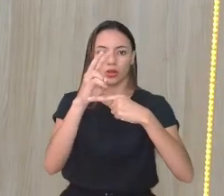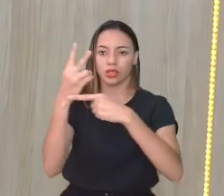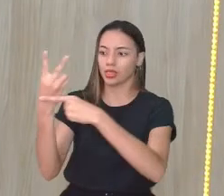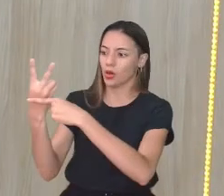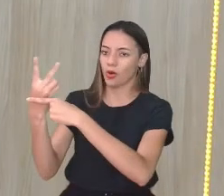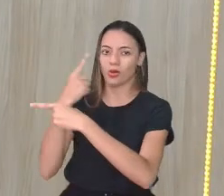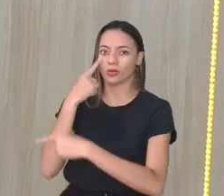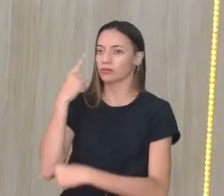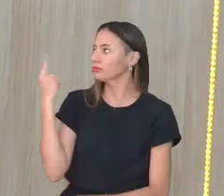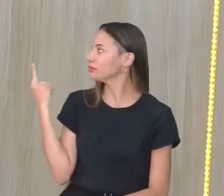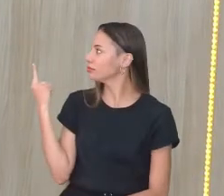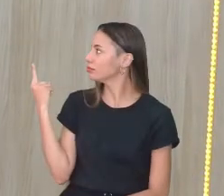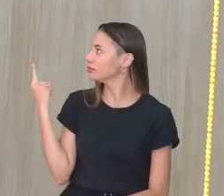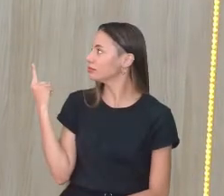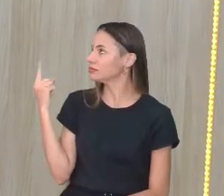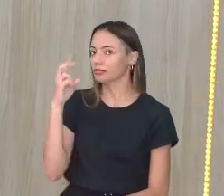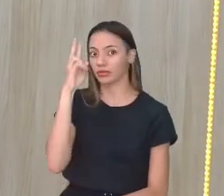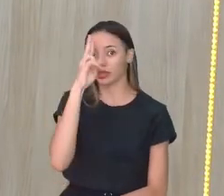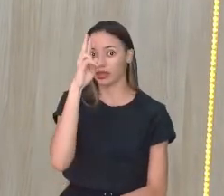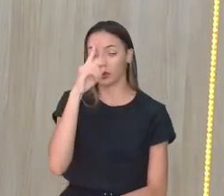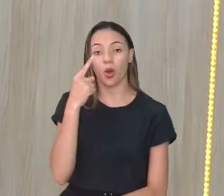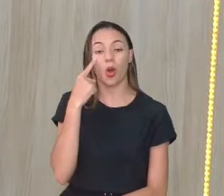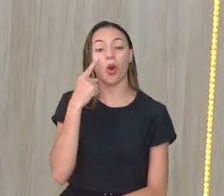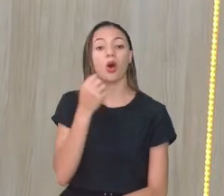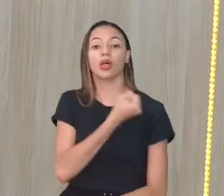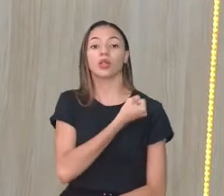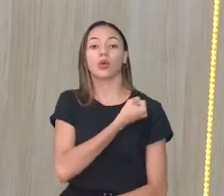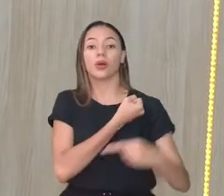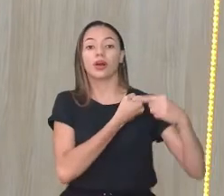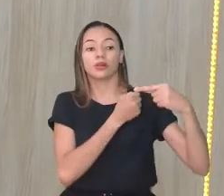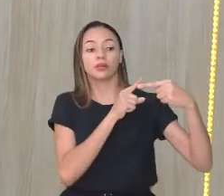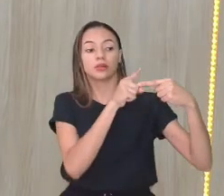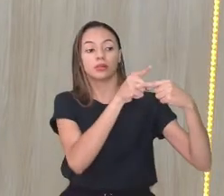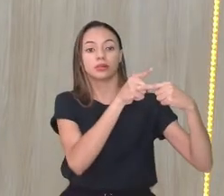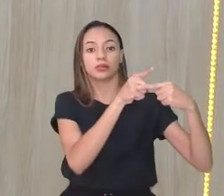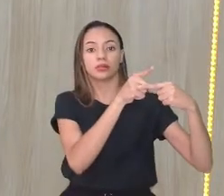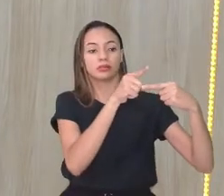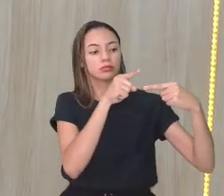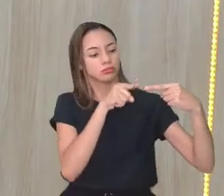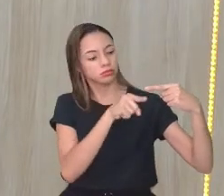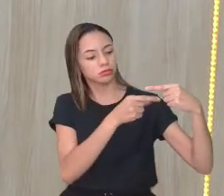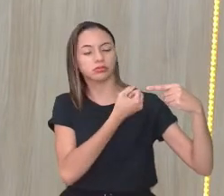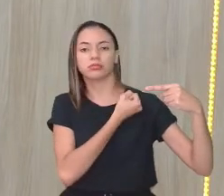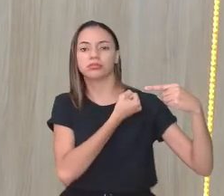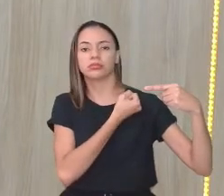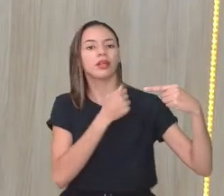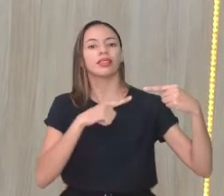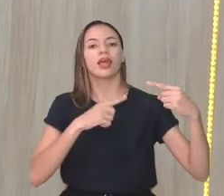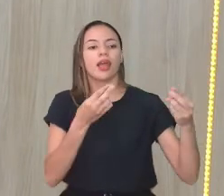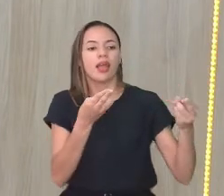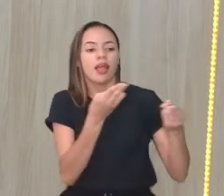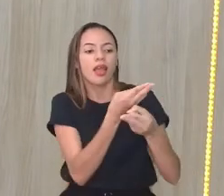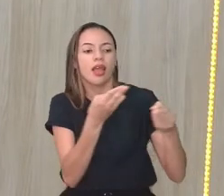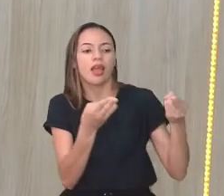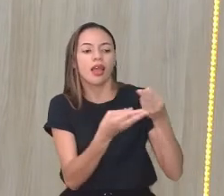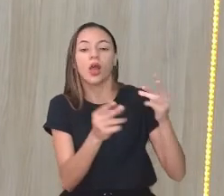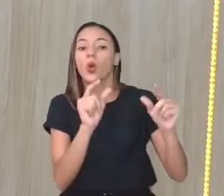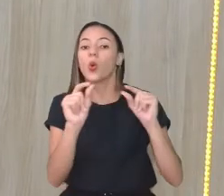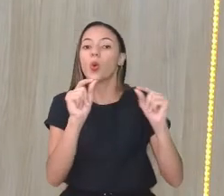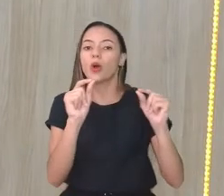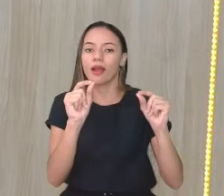parte desse todo. Lembrando que o número de cima e o número de baixo vão ter essas relações com